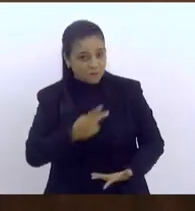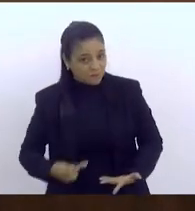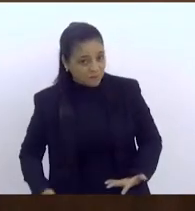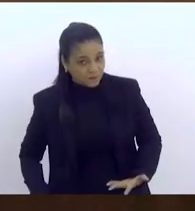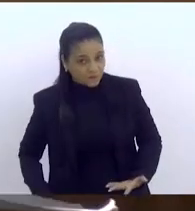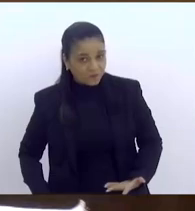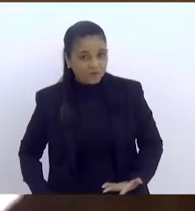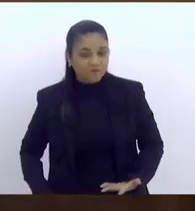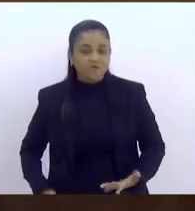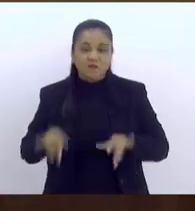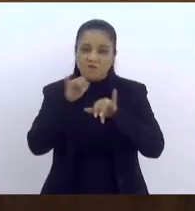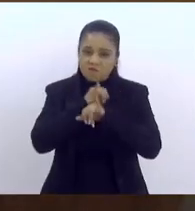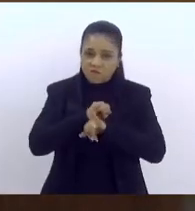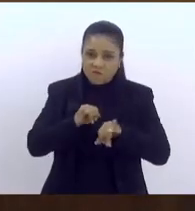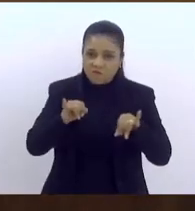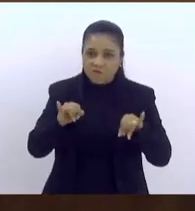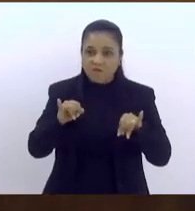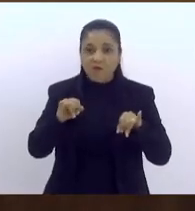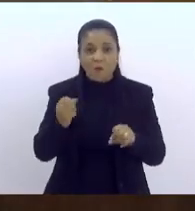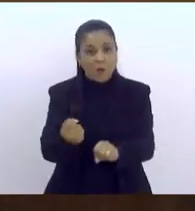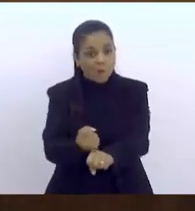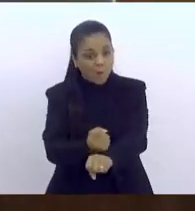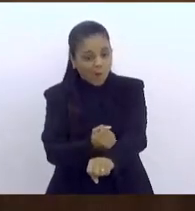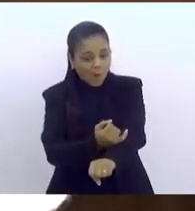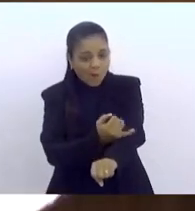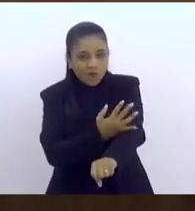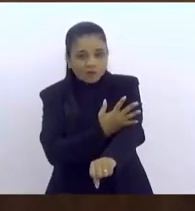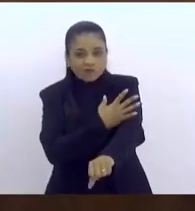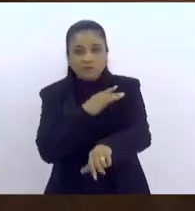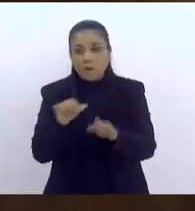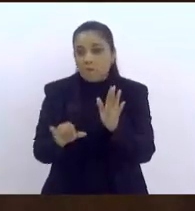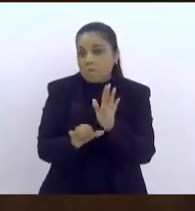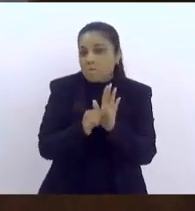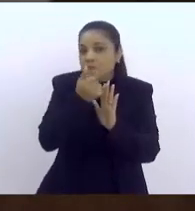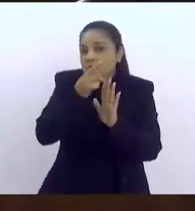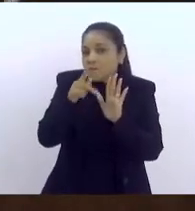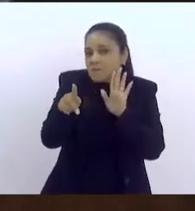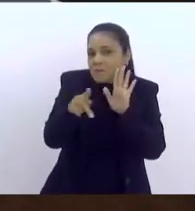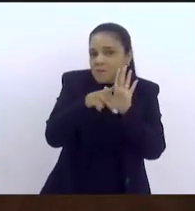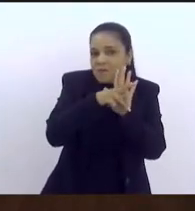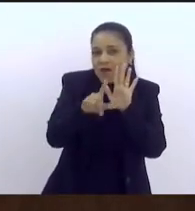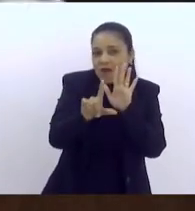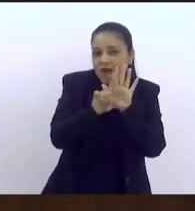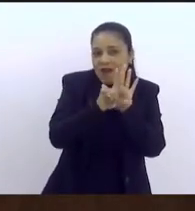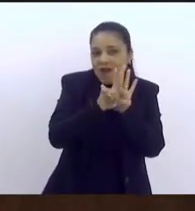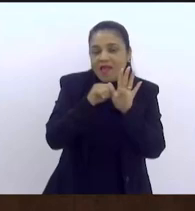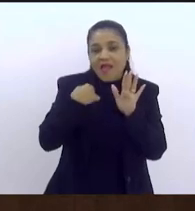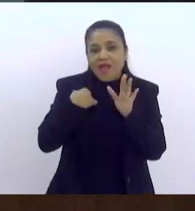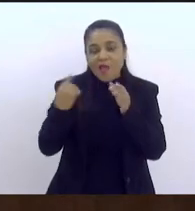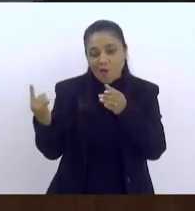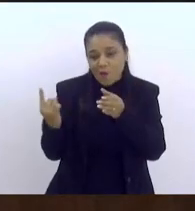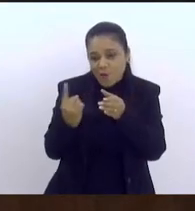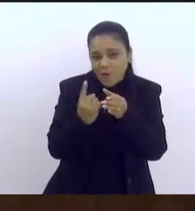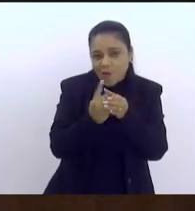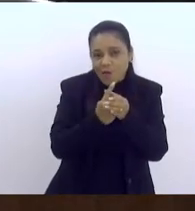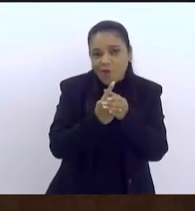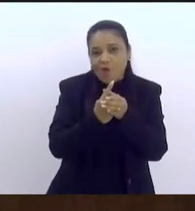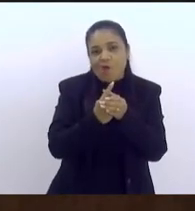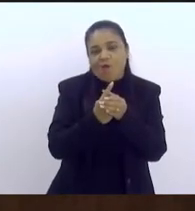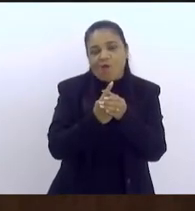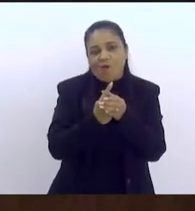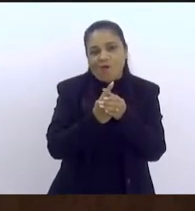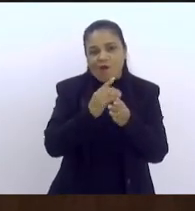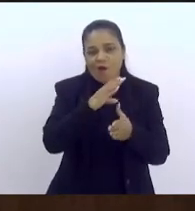queria dizer que eu estou emocionada, que é o primeiro projeto de lei aqui que eu estou sendo coautora.